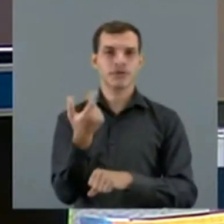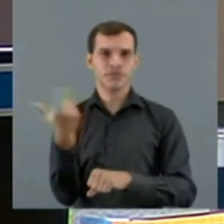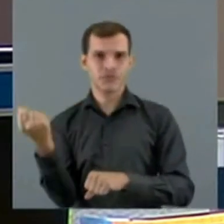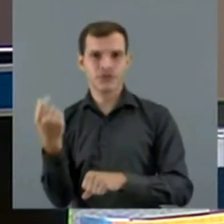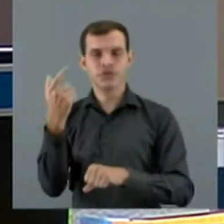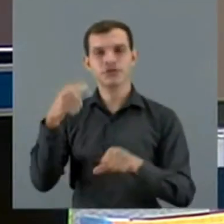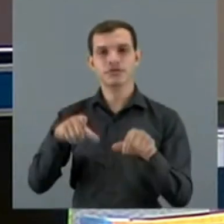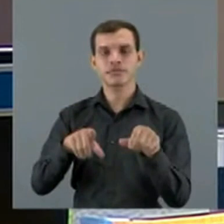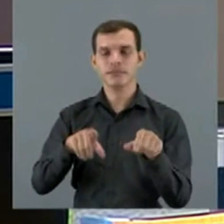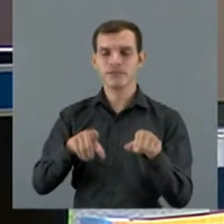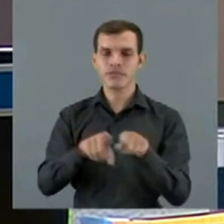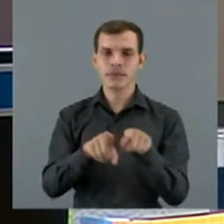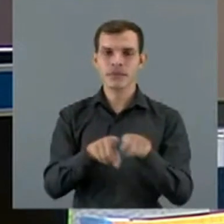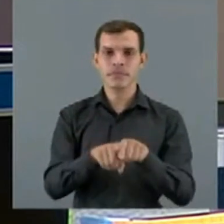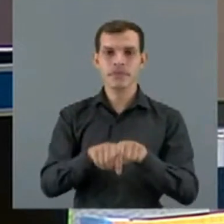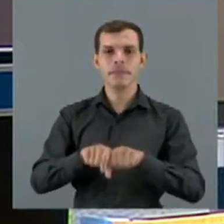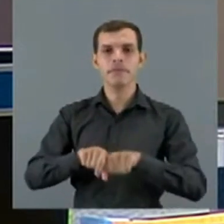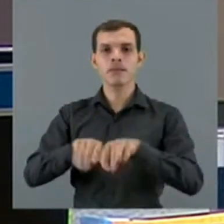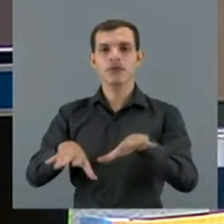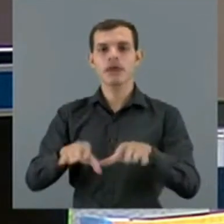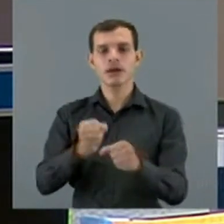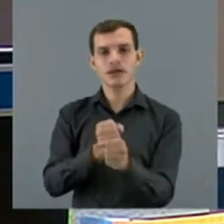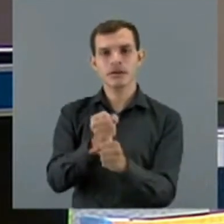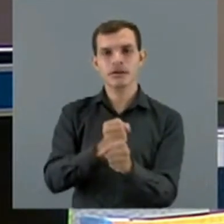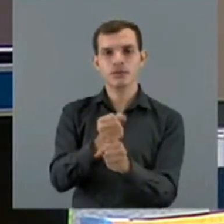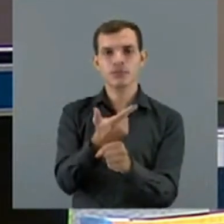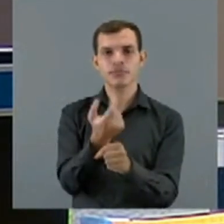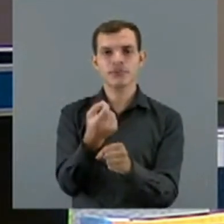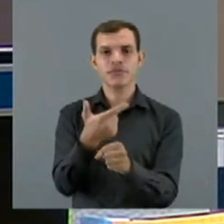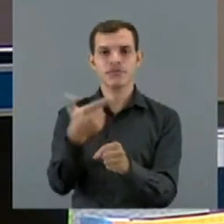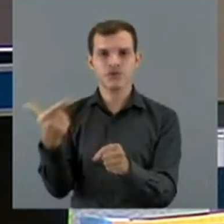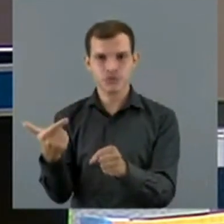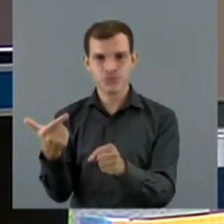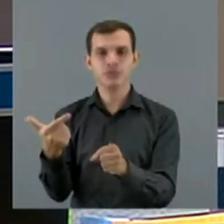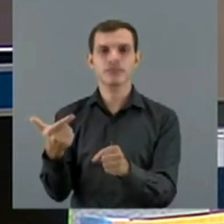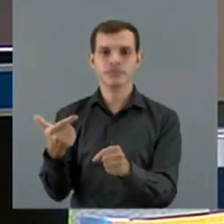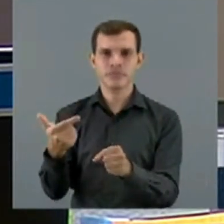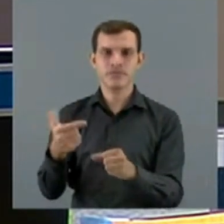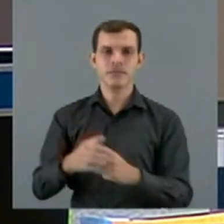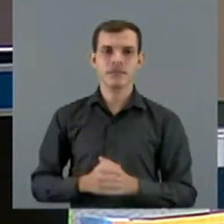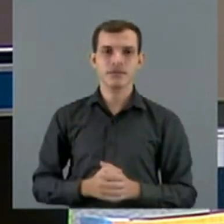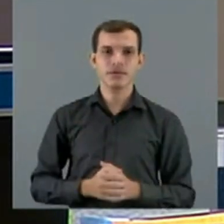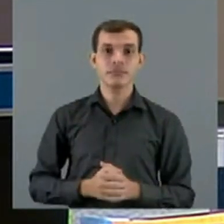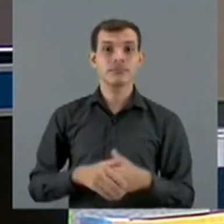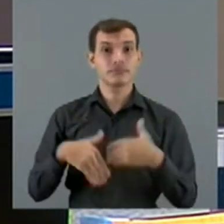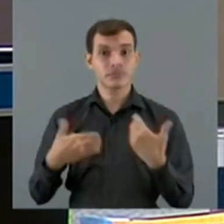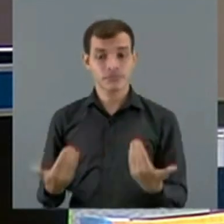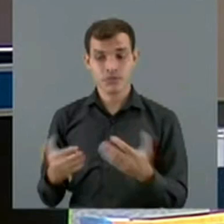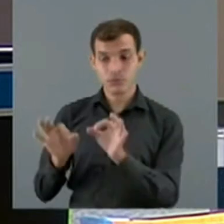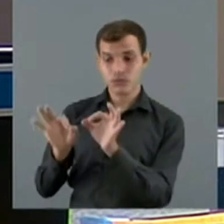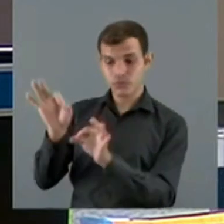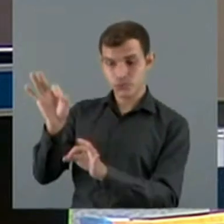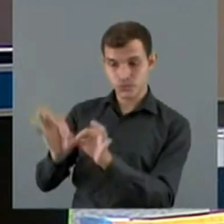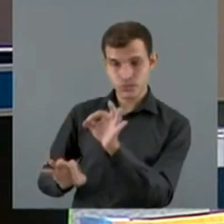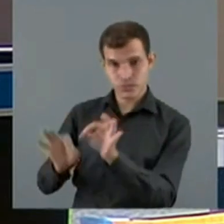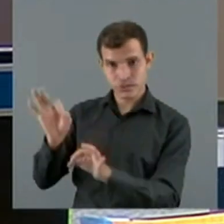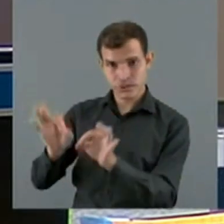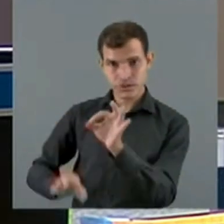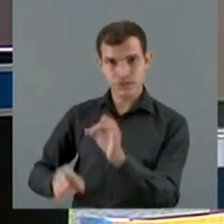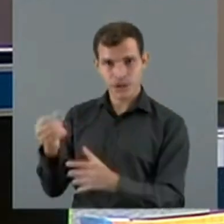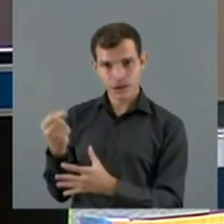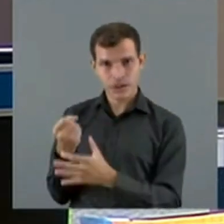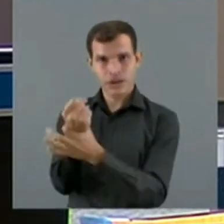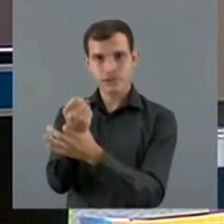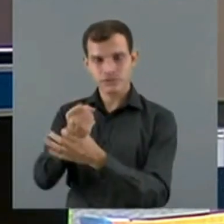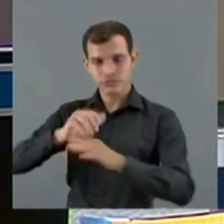2022 pela editora Uspórdio, a saber, o juiz das garantias sob a